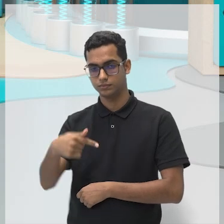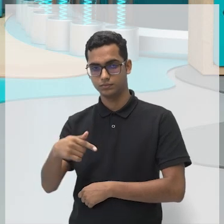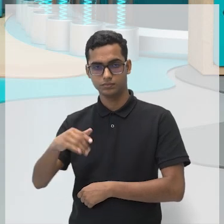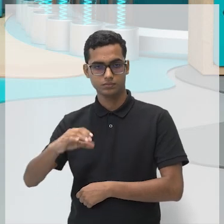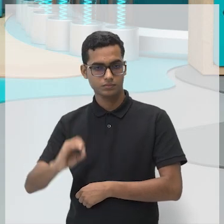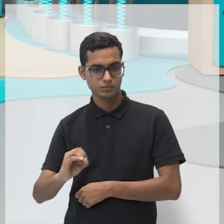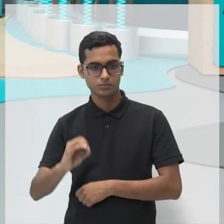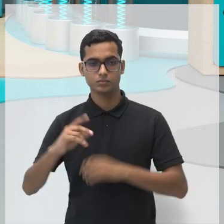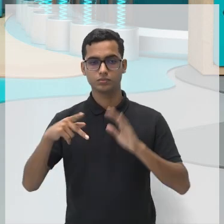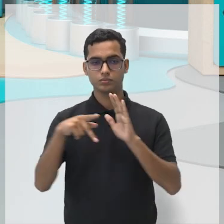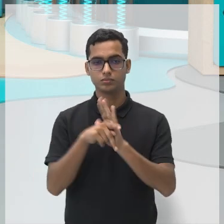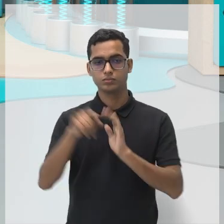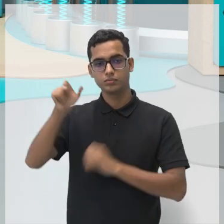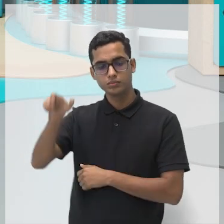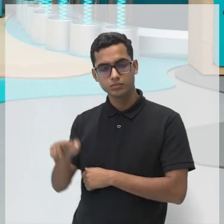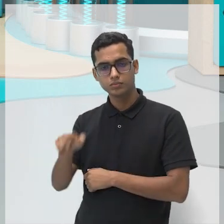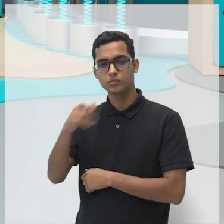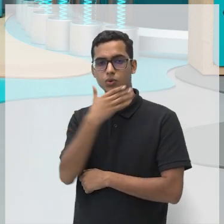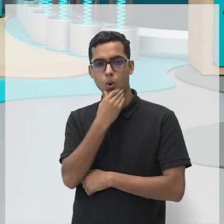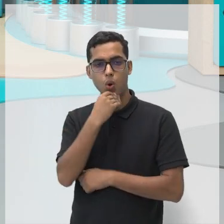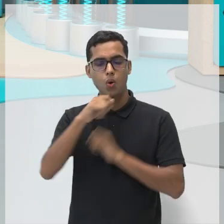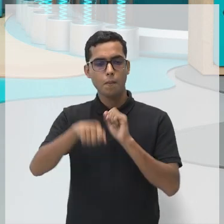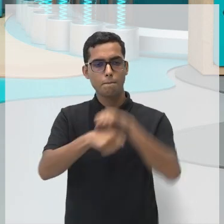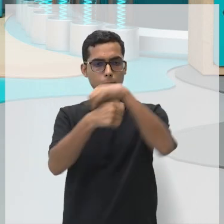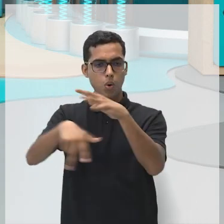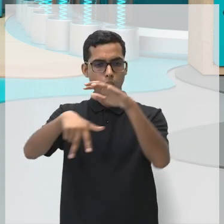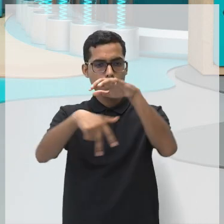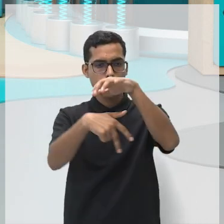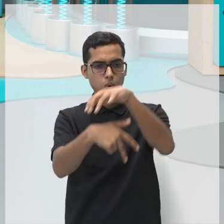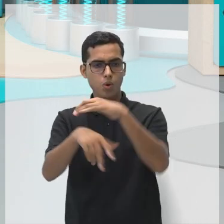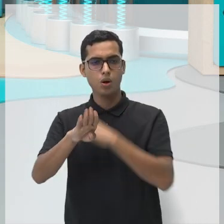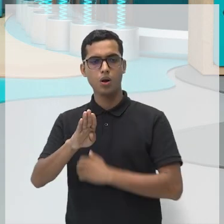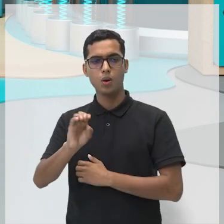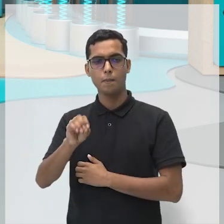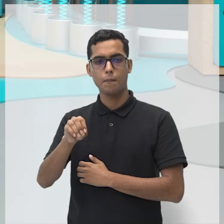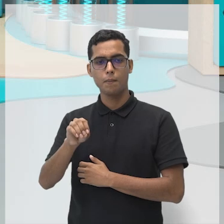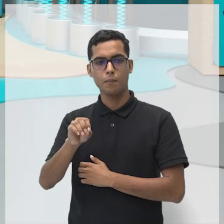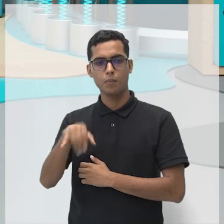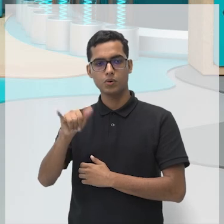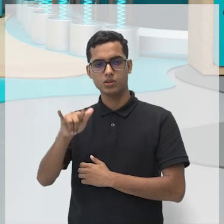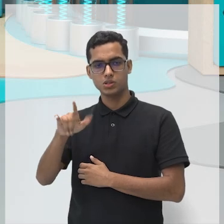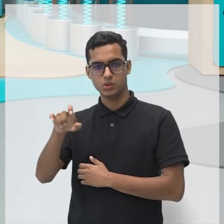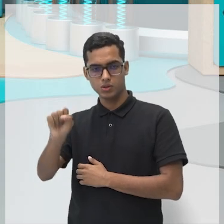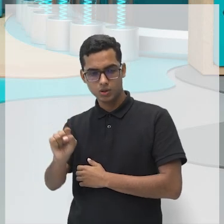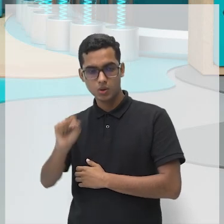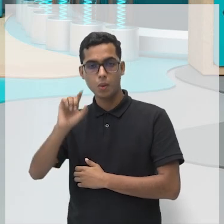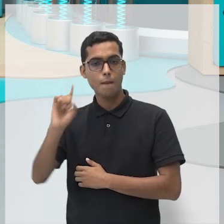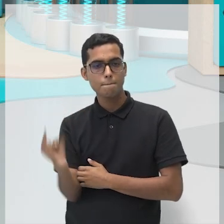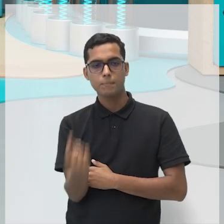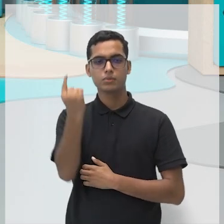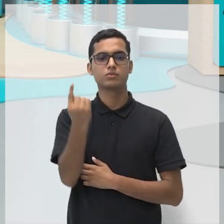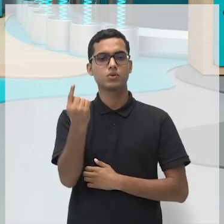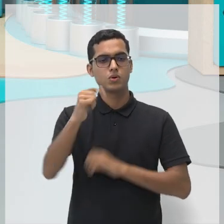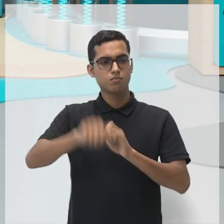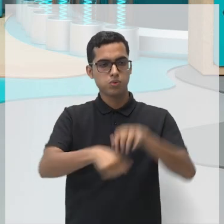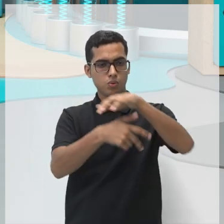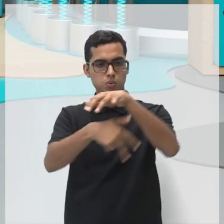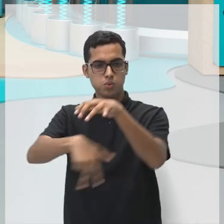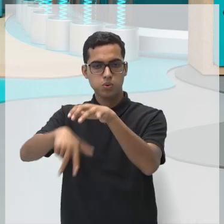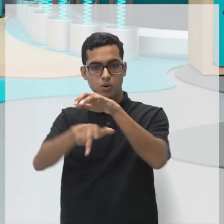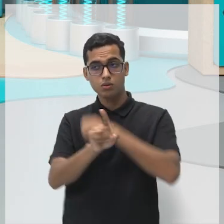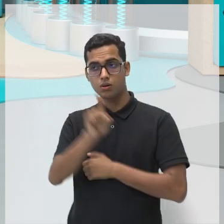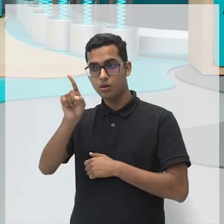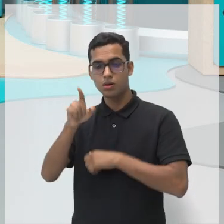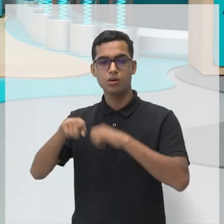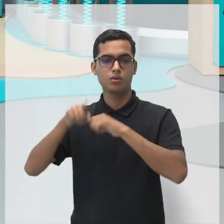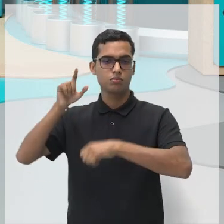1970, quando o paraquedista Don Boyles, ele realizou o primeiro salto do mundo inteiro, né, no Colorado, ali nos Estados Unidos.